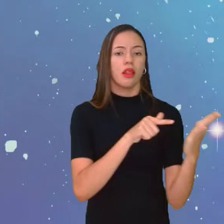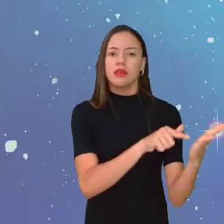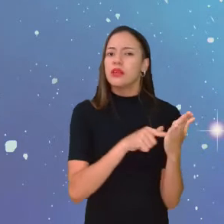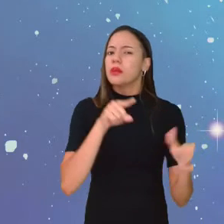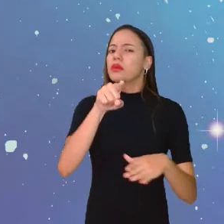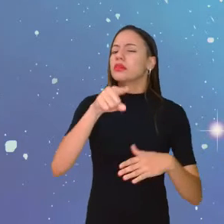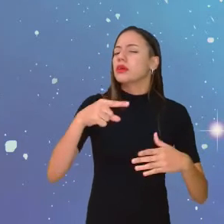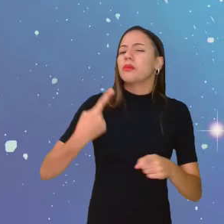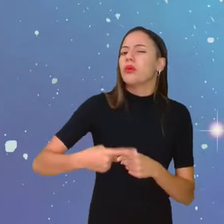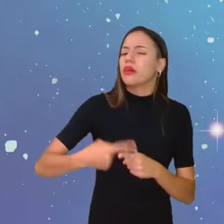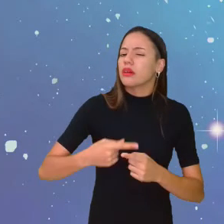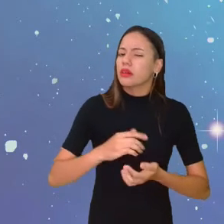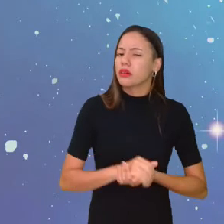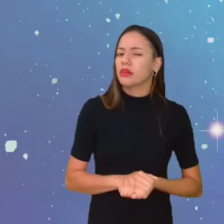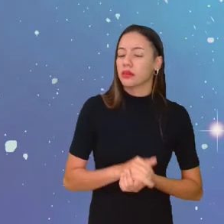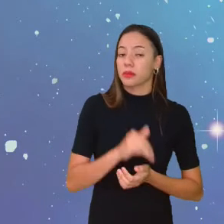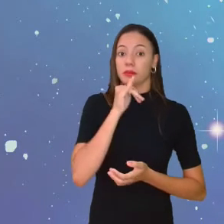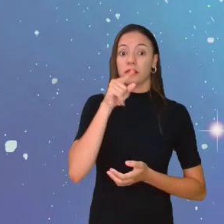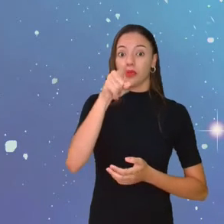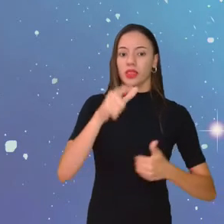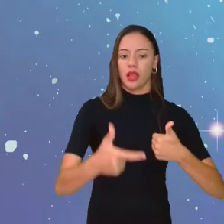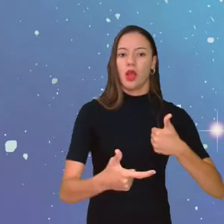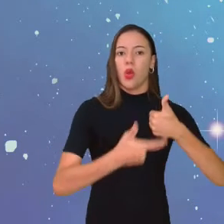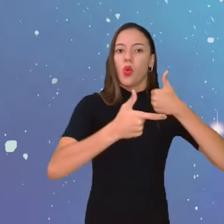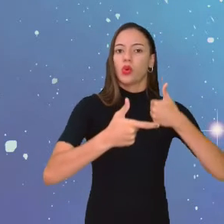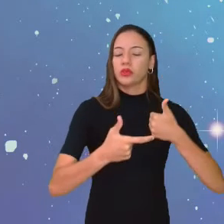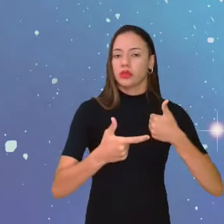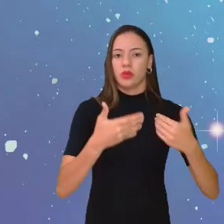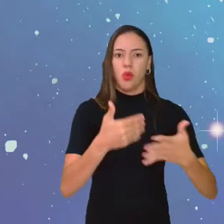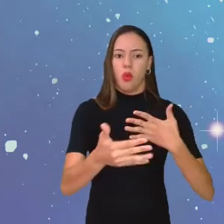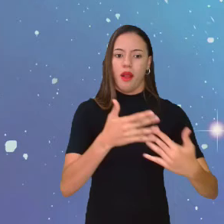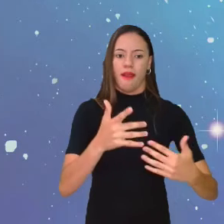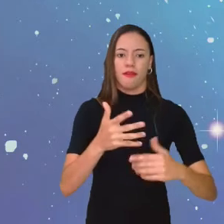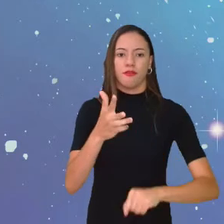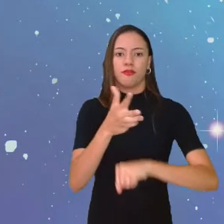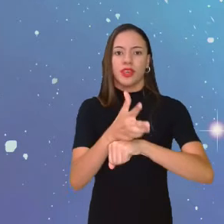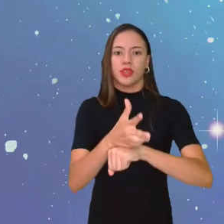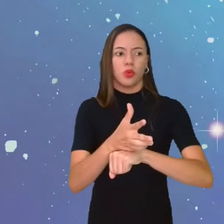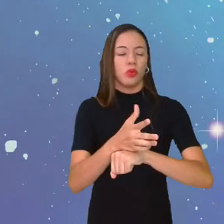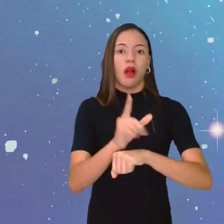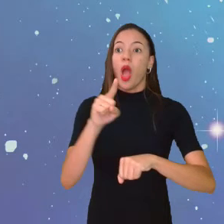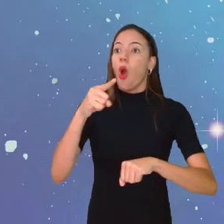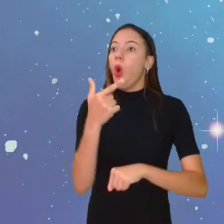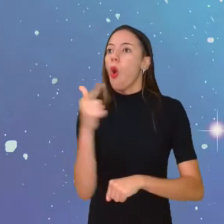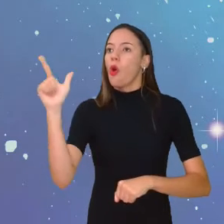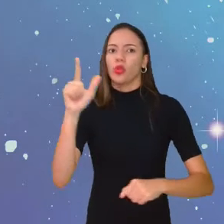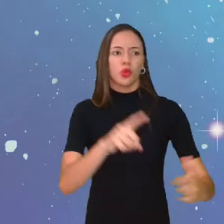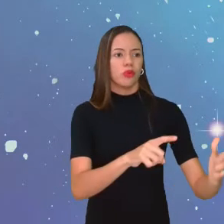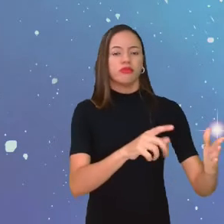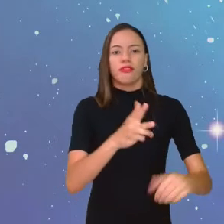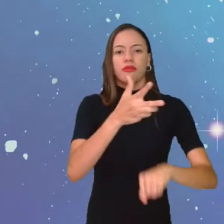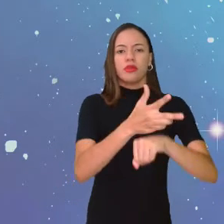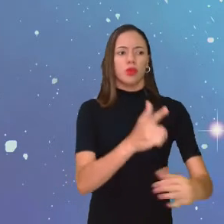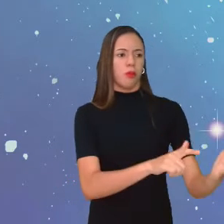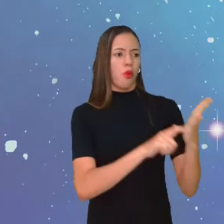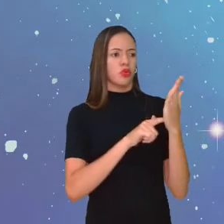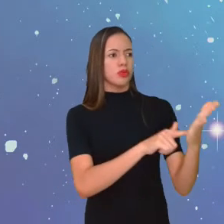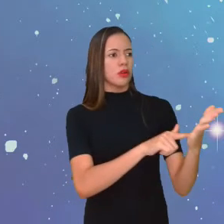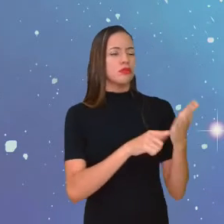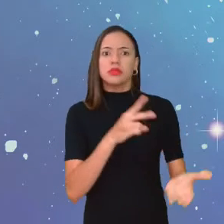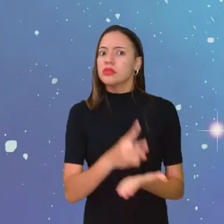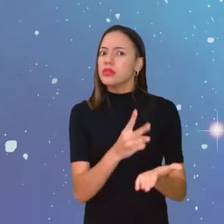você? Por que será que quando você curte um determinado tipo de vídeo, ficam aparecendo vídeos similares àquele dali,